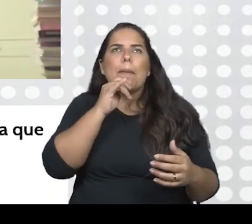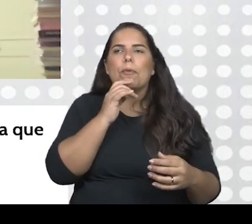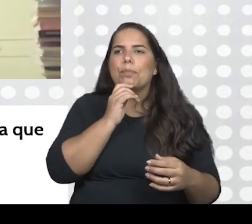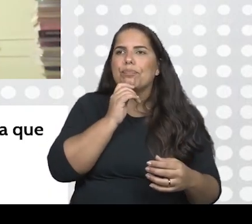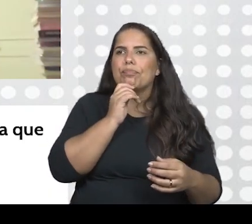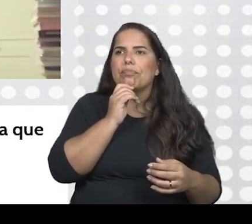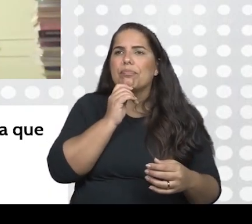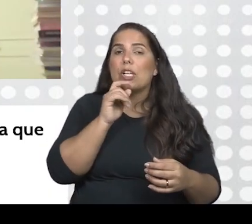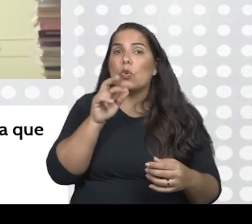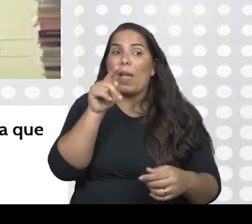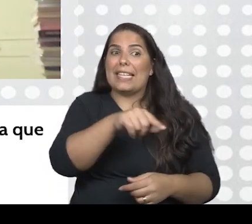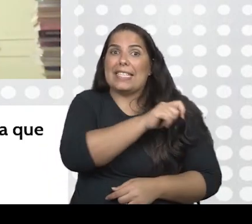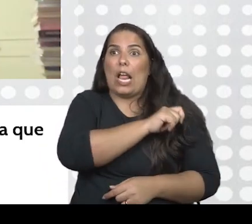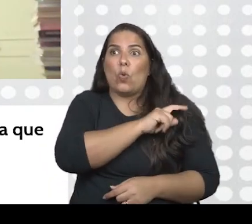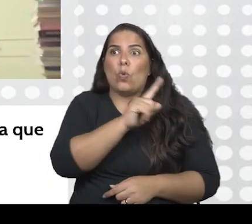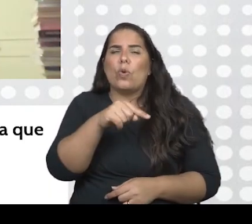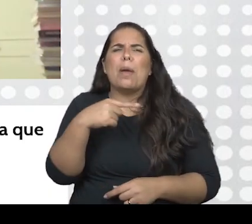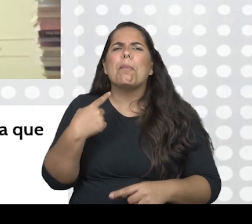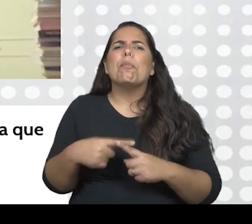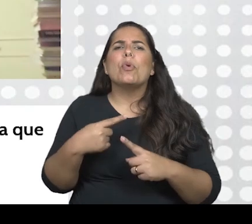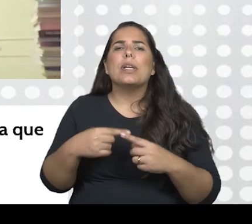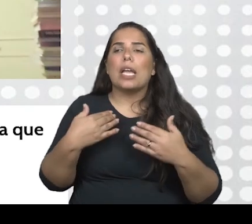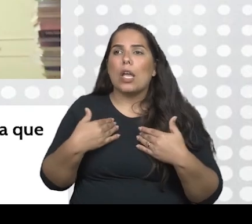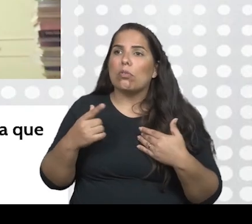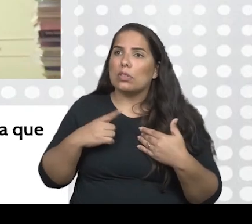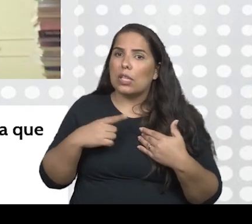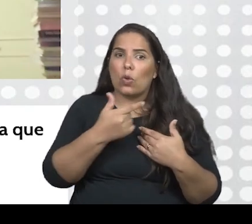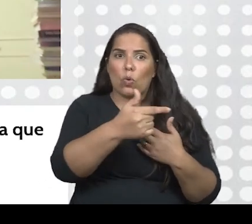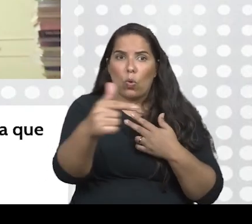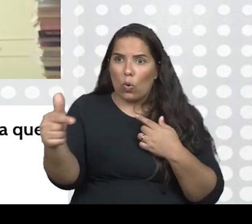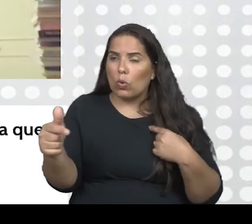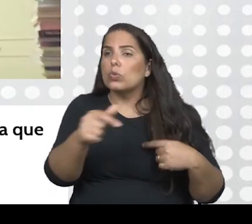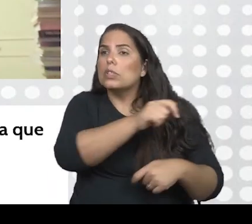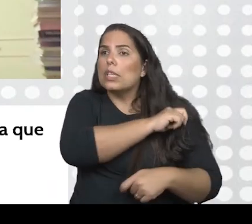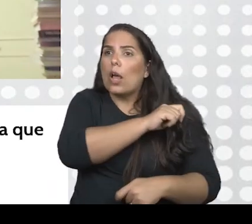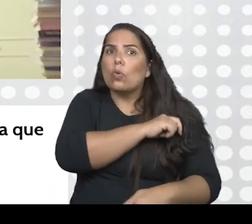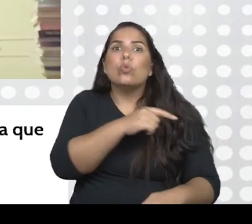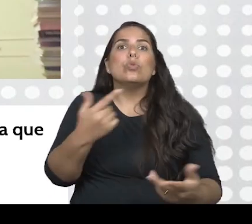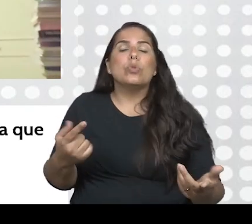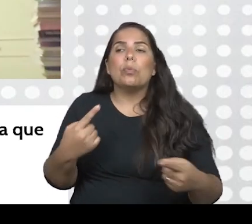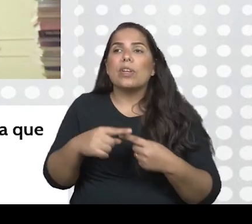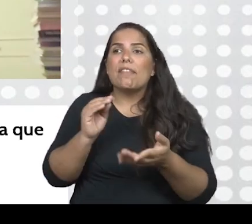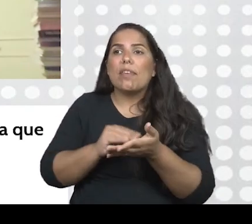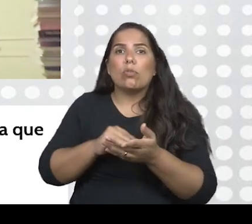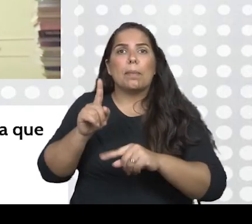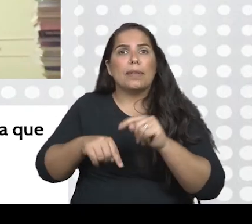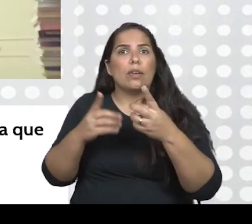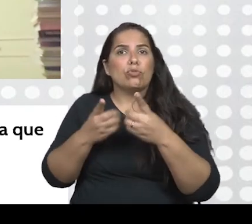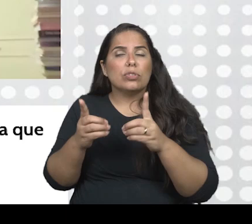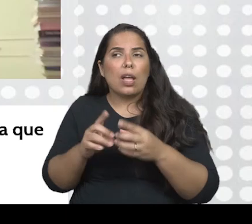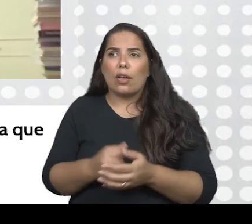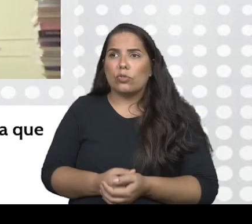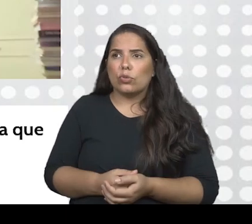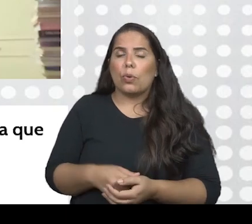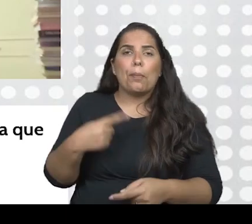a questão não é esse aluno, a questão é por que eu tenho tantos outros alunos, por que falta material didático,